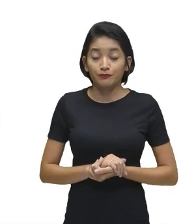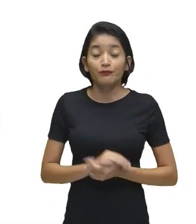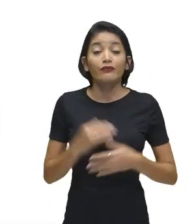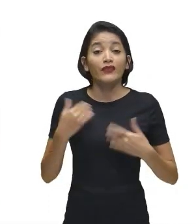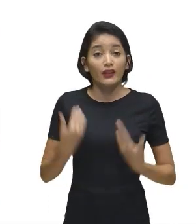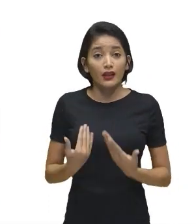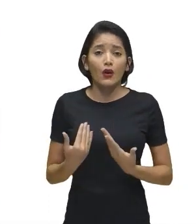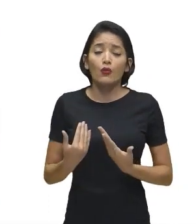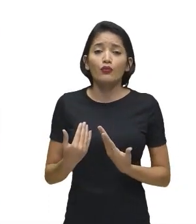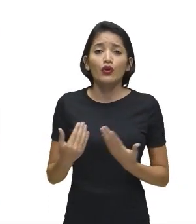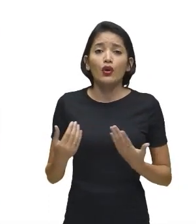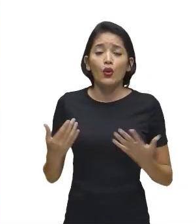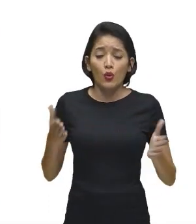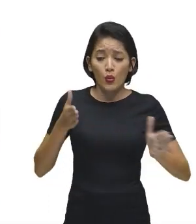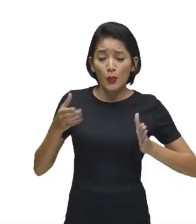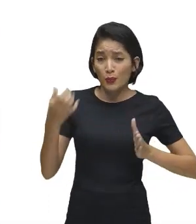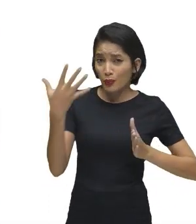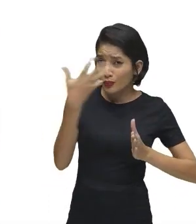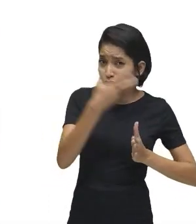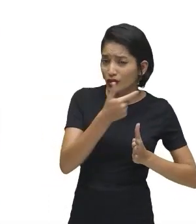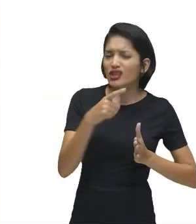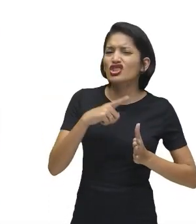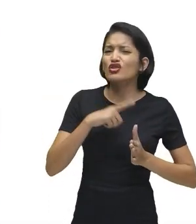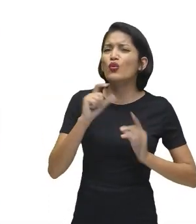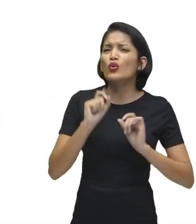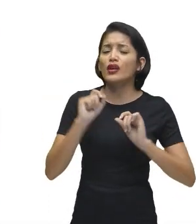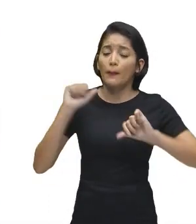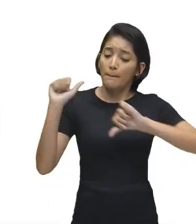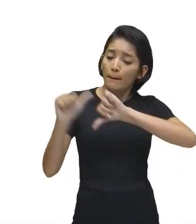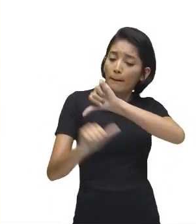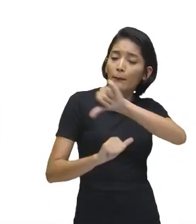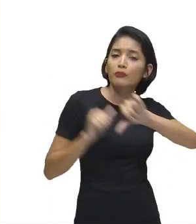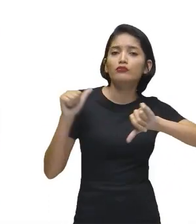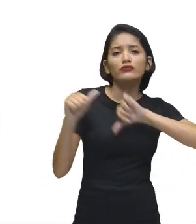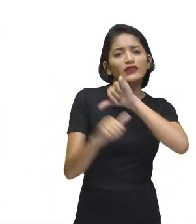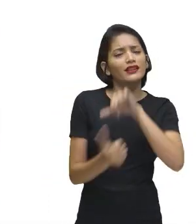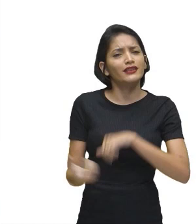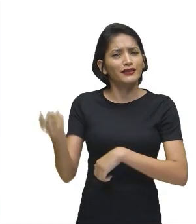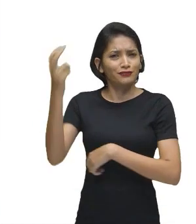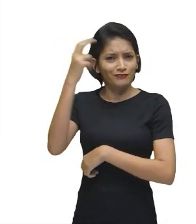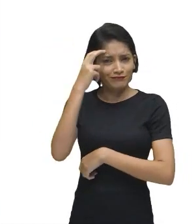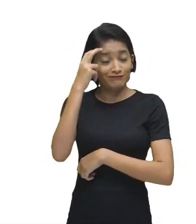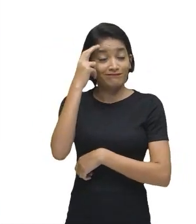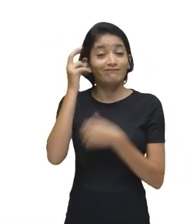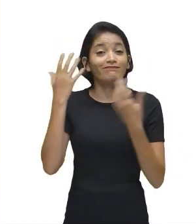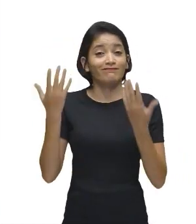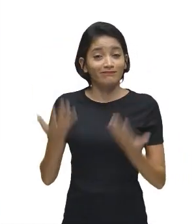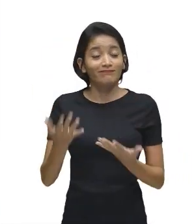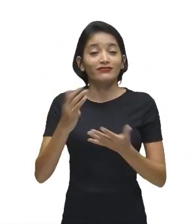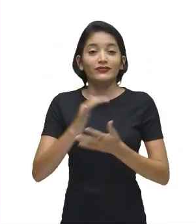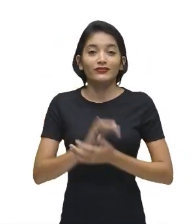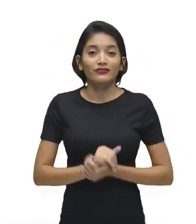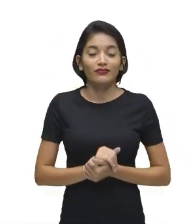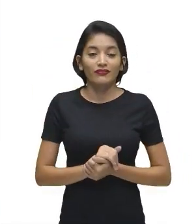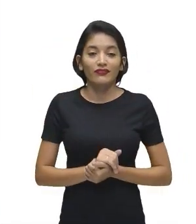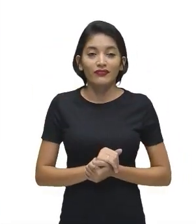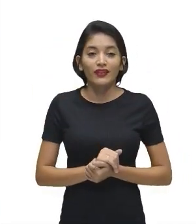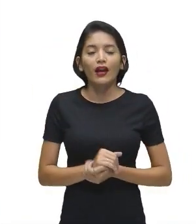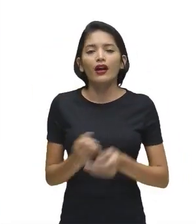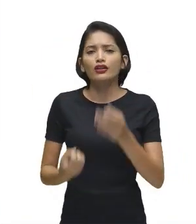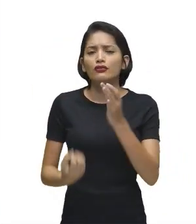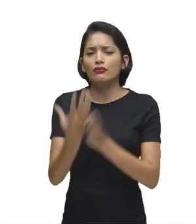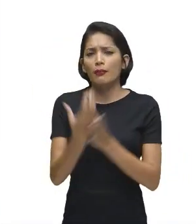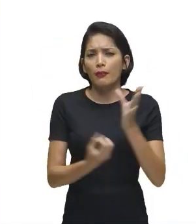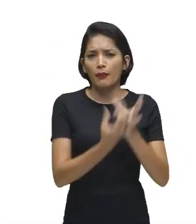Bela Época, havia muitas mudanças culturais, ou seja, os produtos